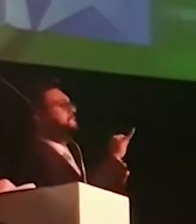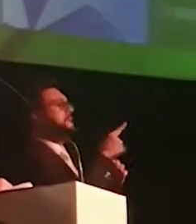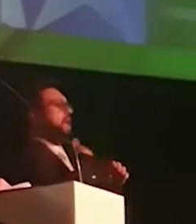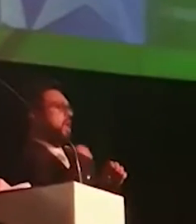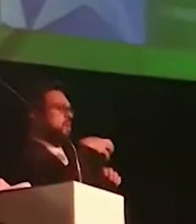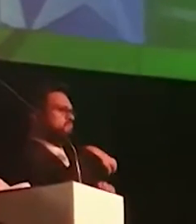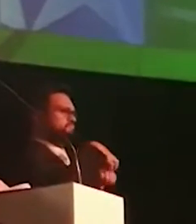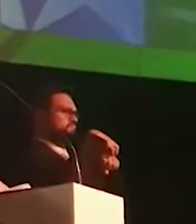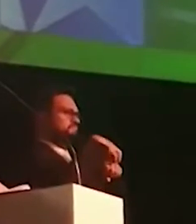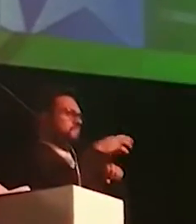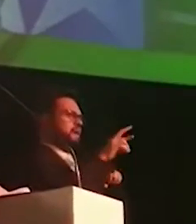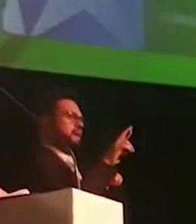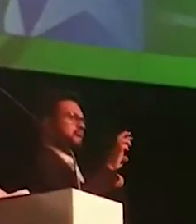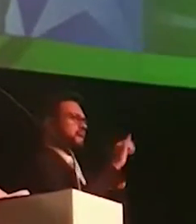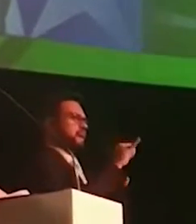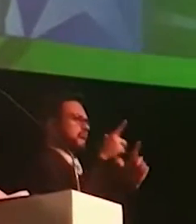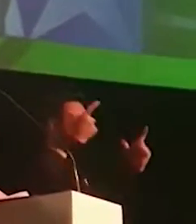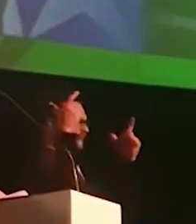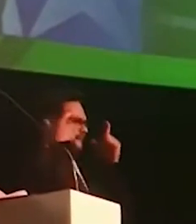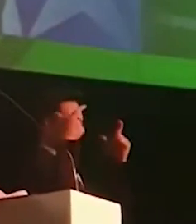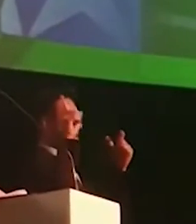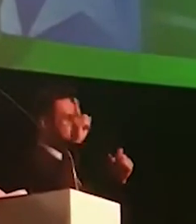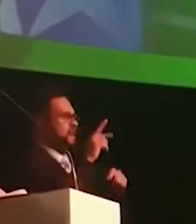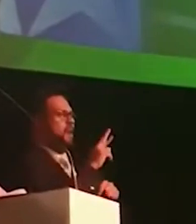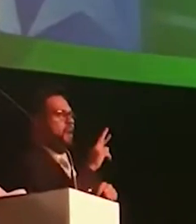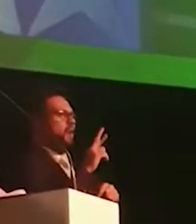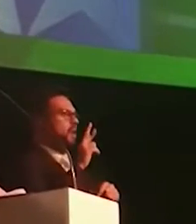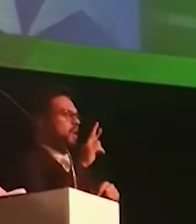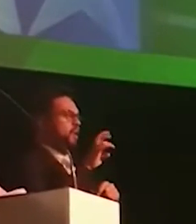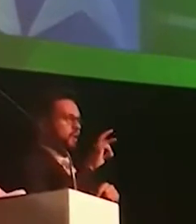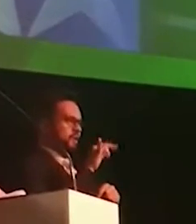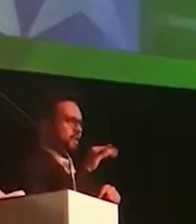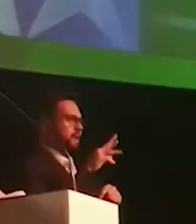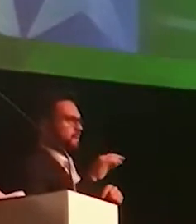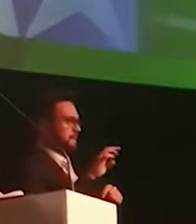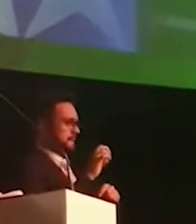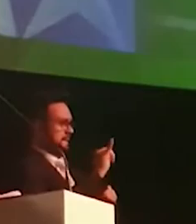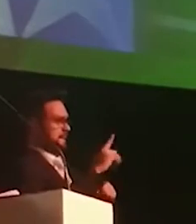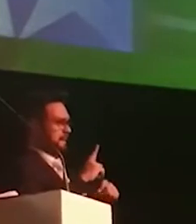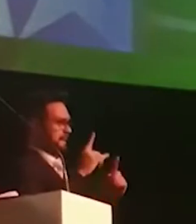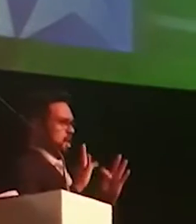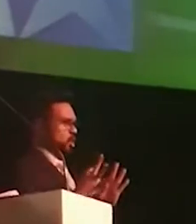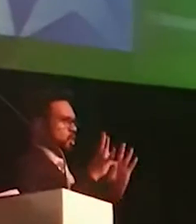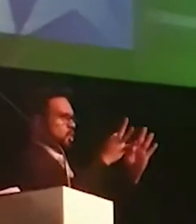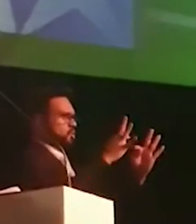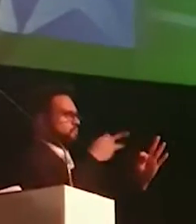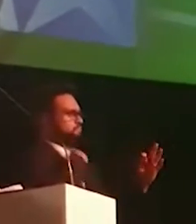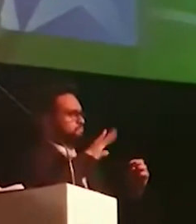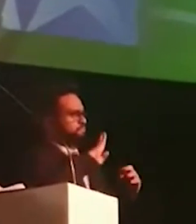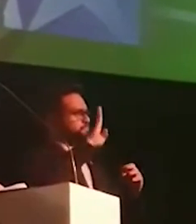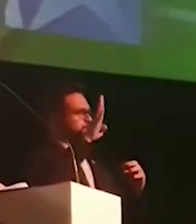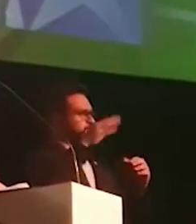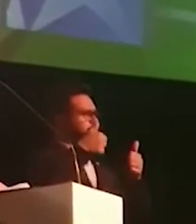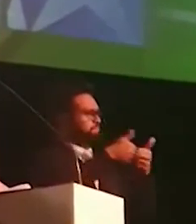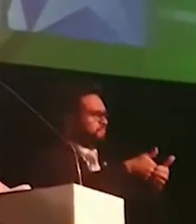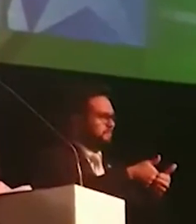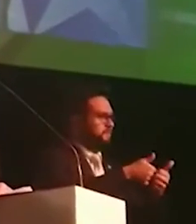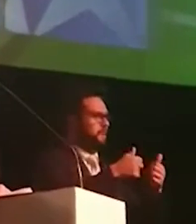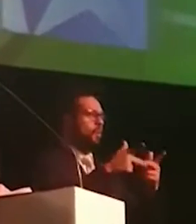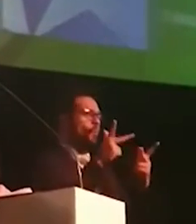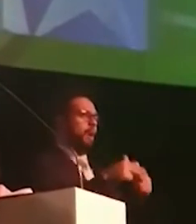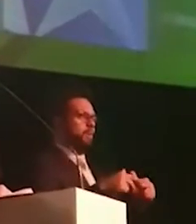com tecnologia, em 20 anos teria uma economia próxima do Japão. É um estado que tem tudo. E cito